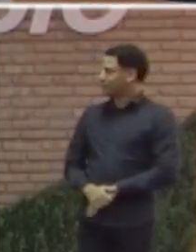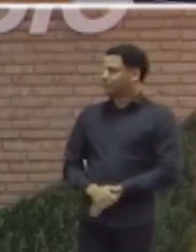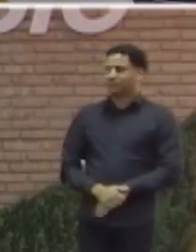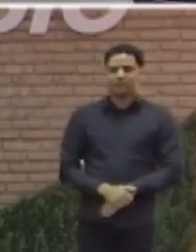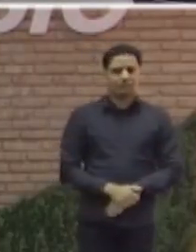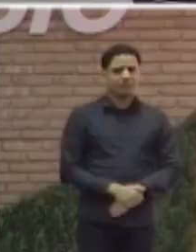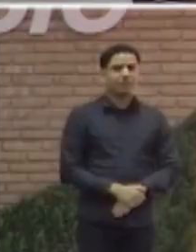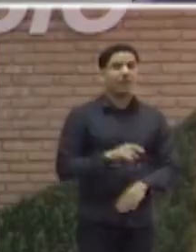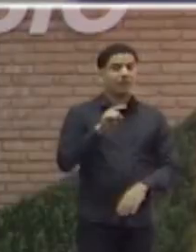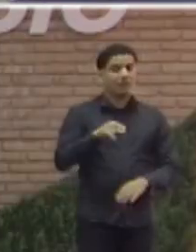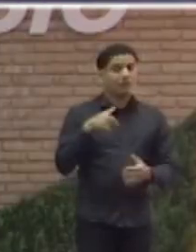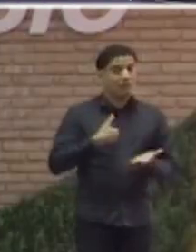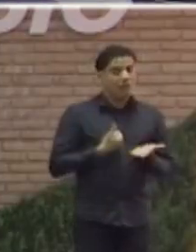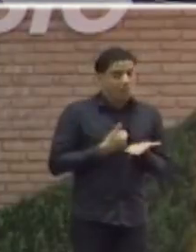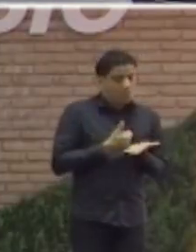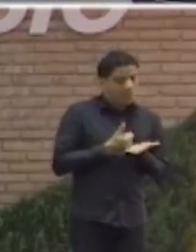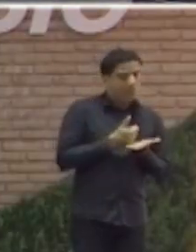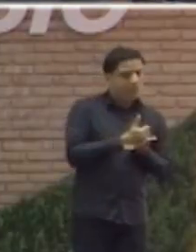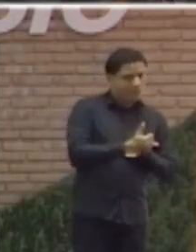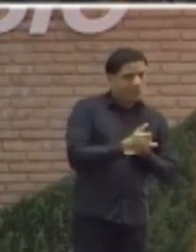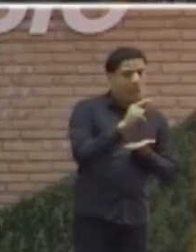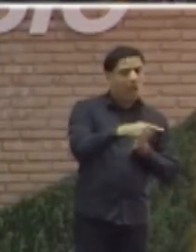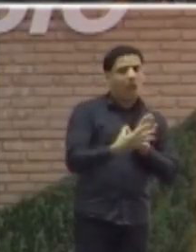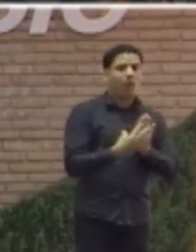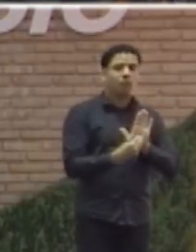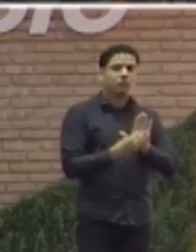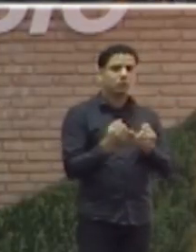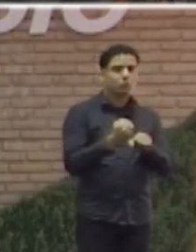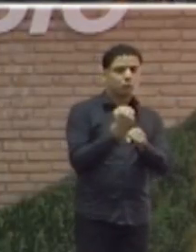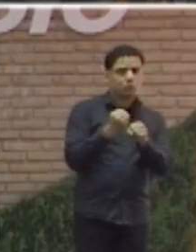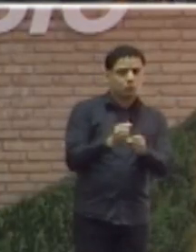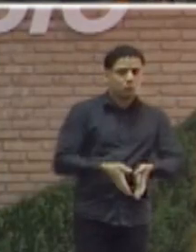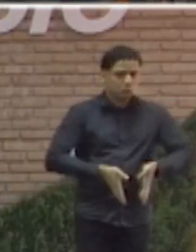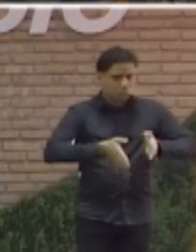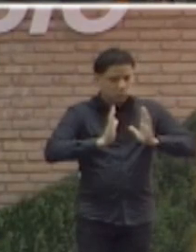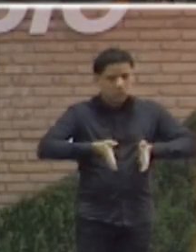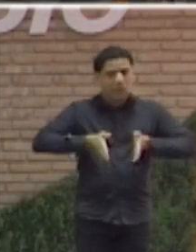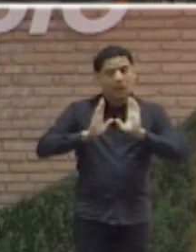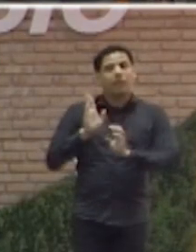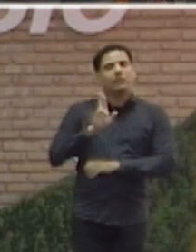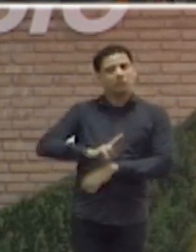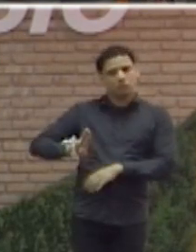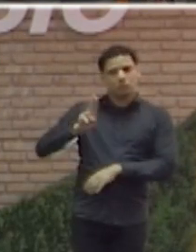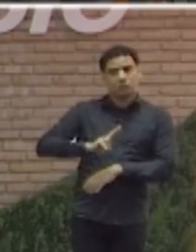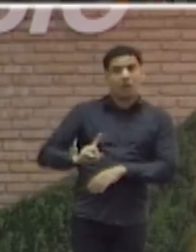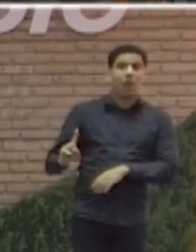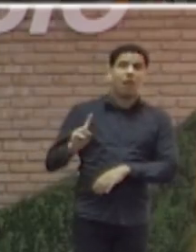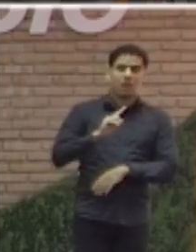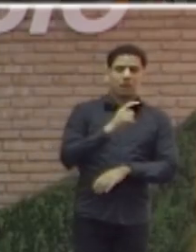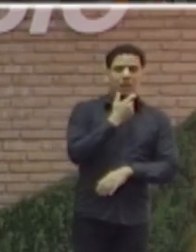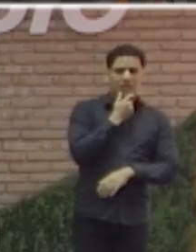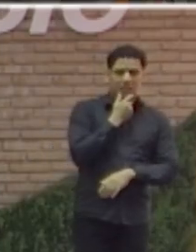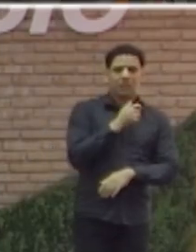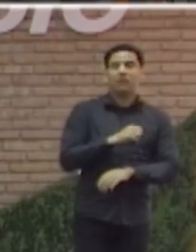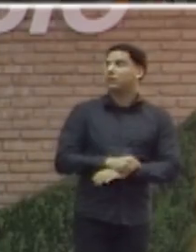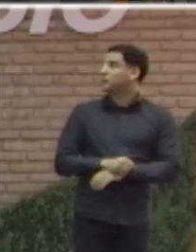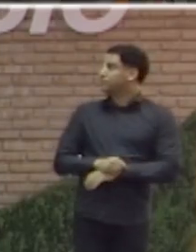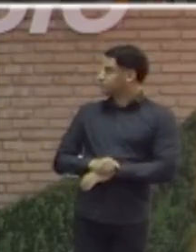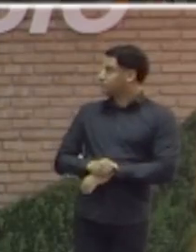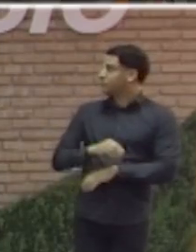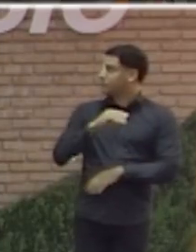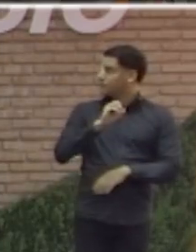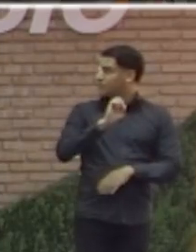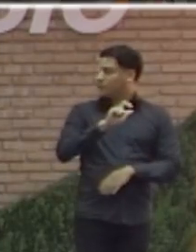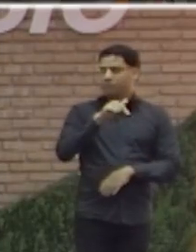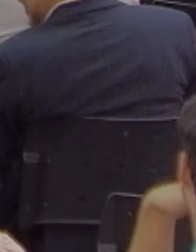Então, isso daqui é uma introdução ao modelo de construção que a gente utiliza na MEIS, que a gente chama de C2P, que é